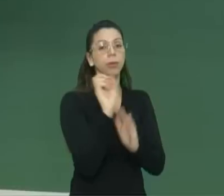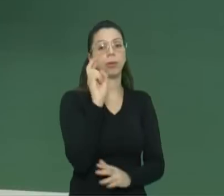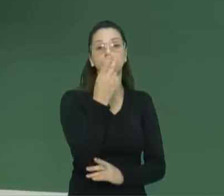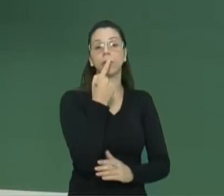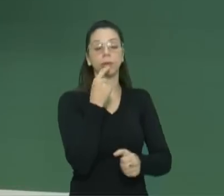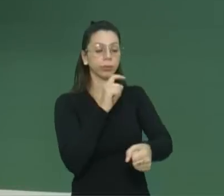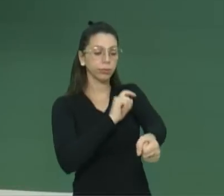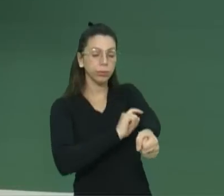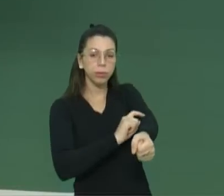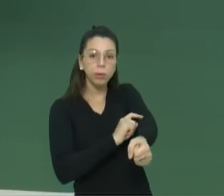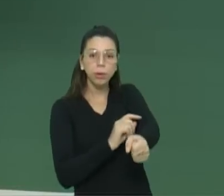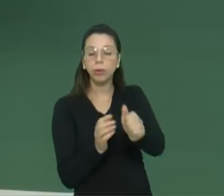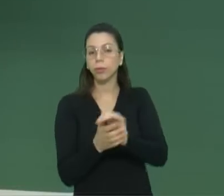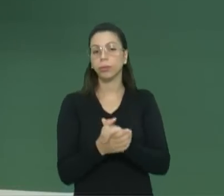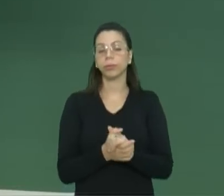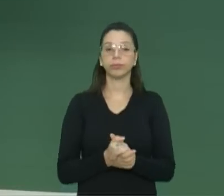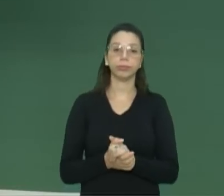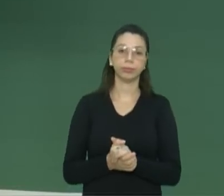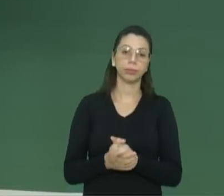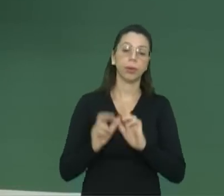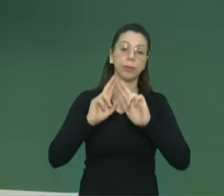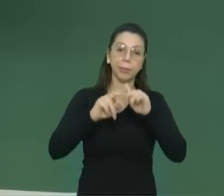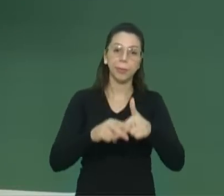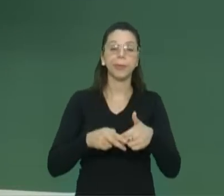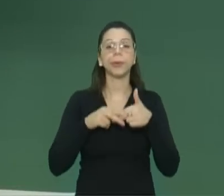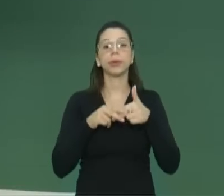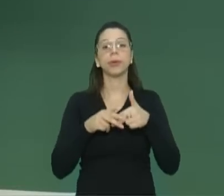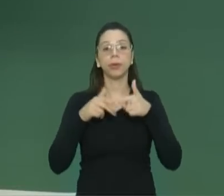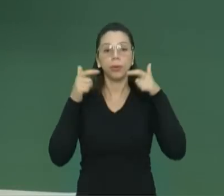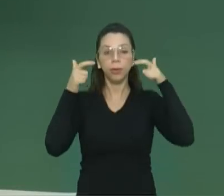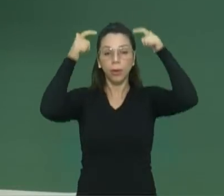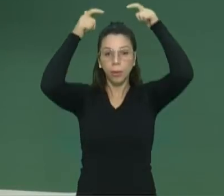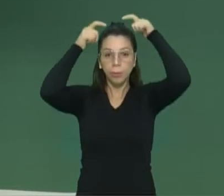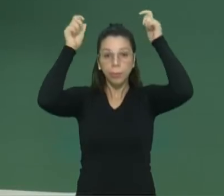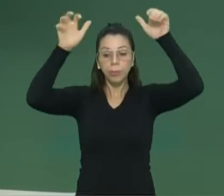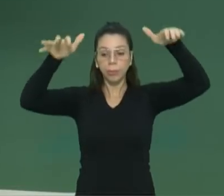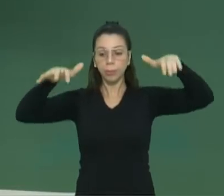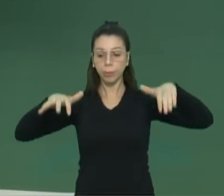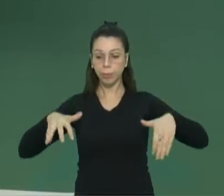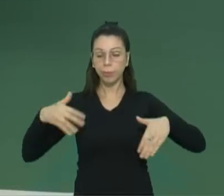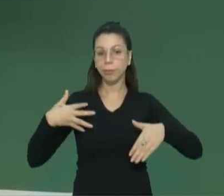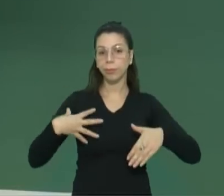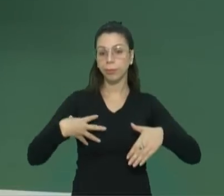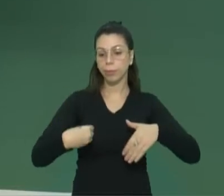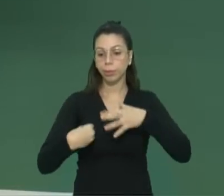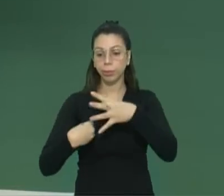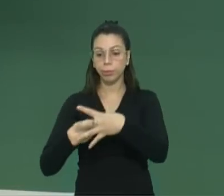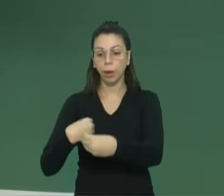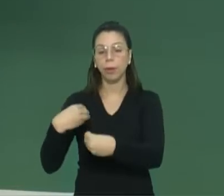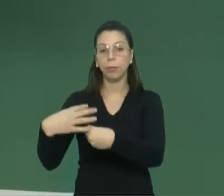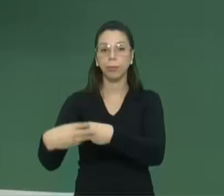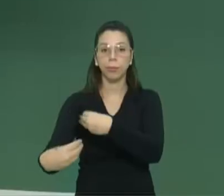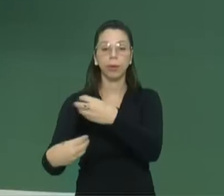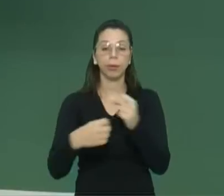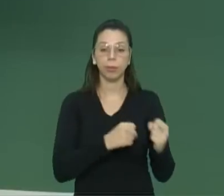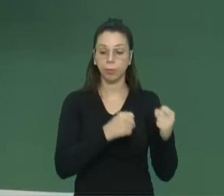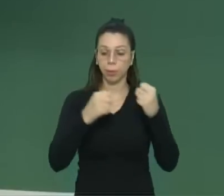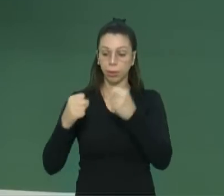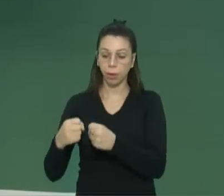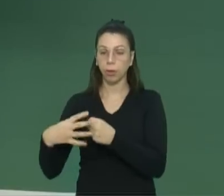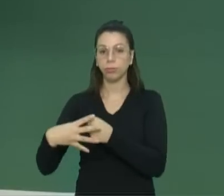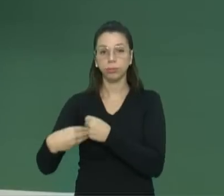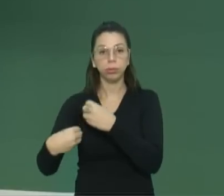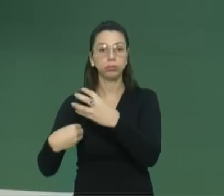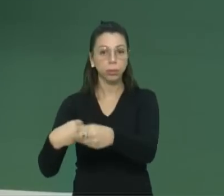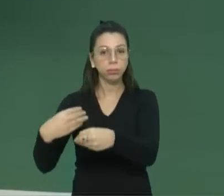ou alguma questão nesse sentido. Por isso as monarquias hereditárias, elas têm esse caráter de transmissão do poder sempre de uma